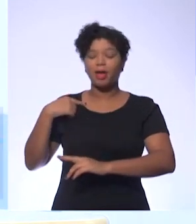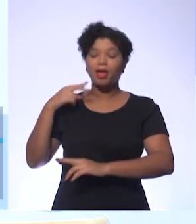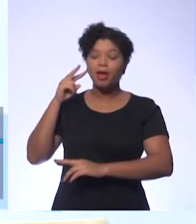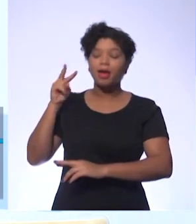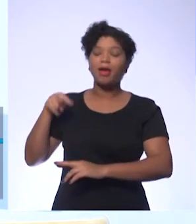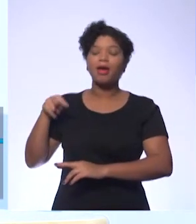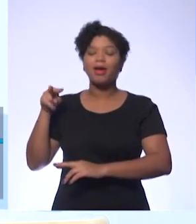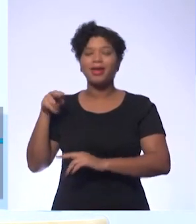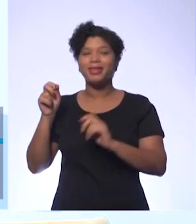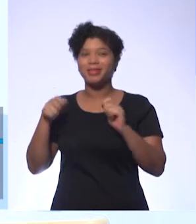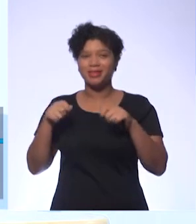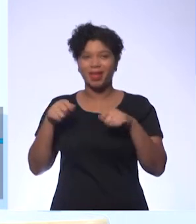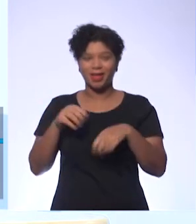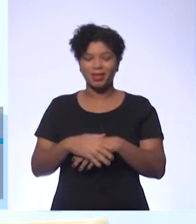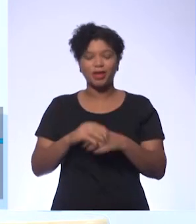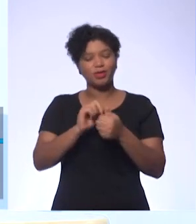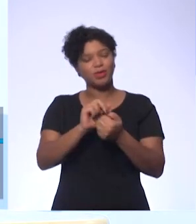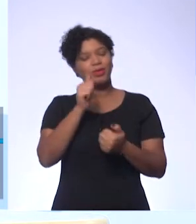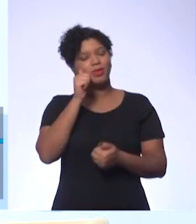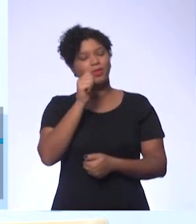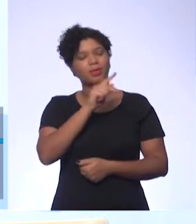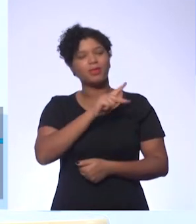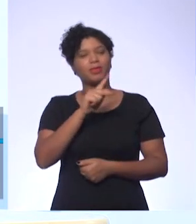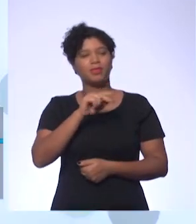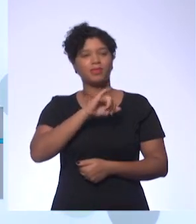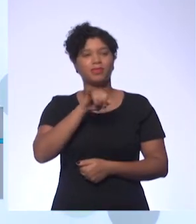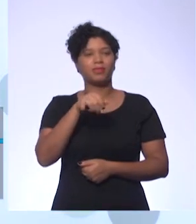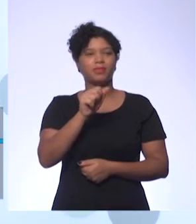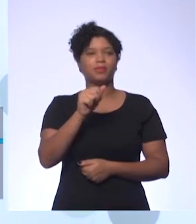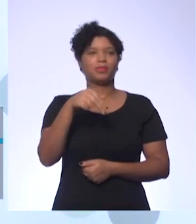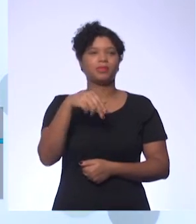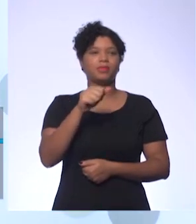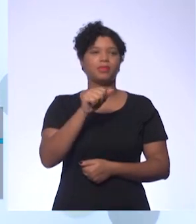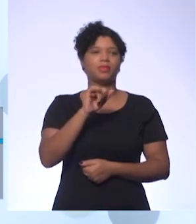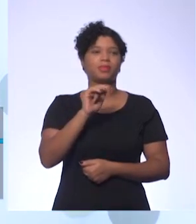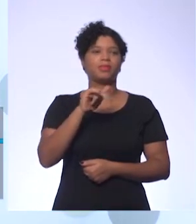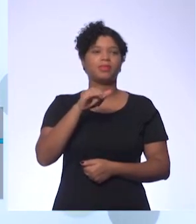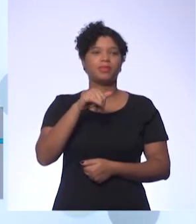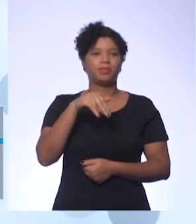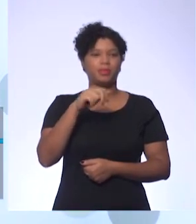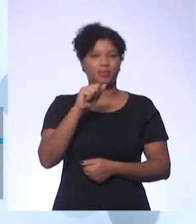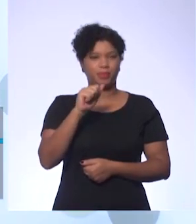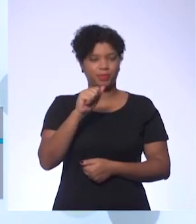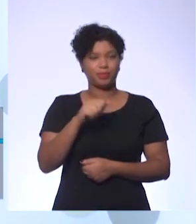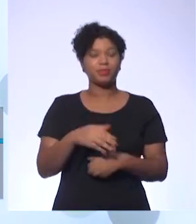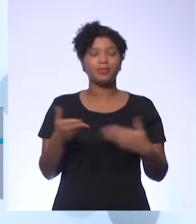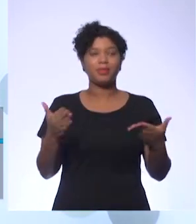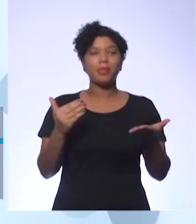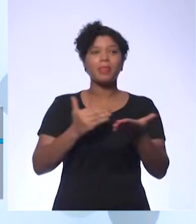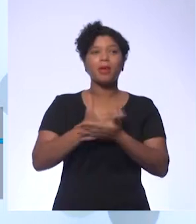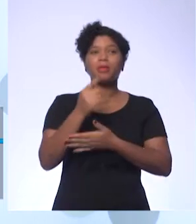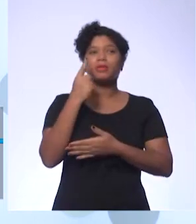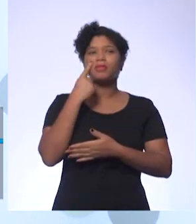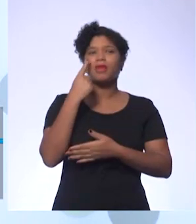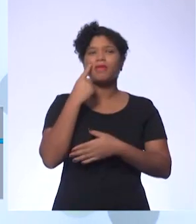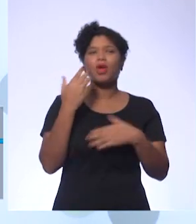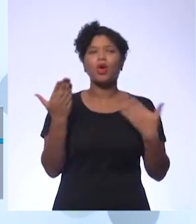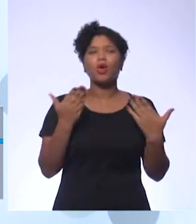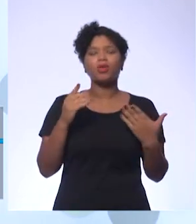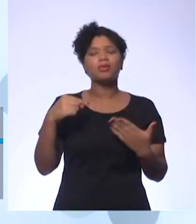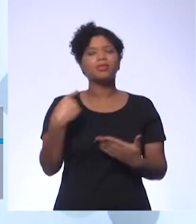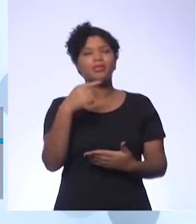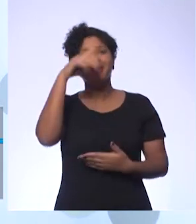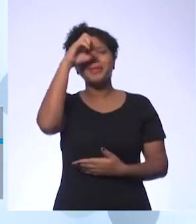as interações tão importantes para a aula, né, Jana? É verdade. Bom, então, para começar, vamos ler a habilidade que vamos utilizar